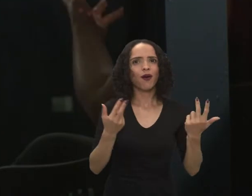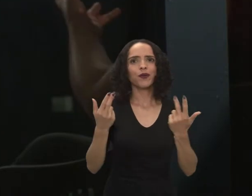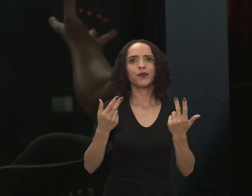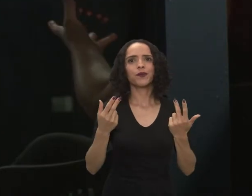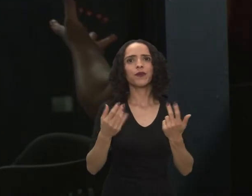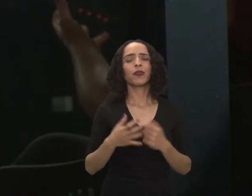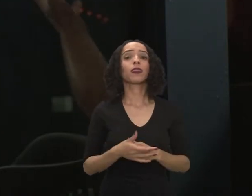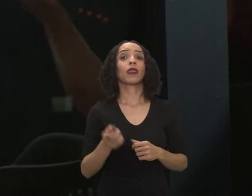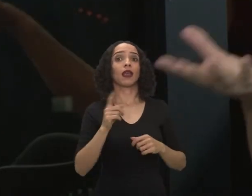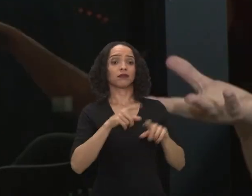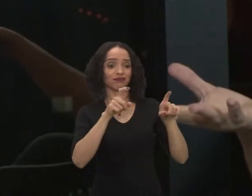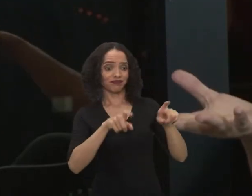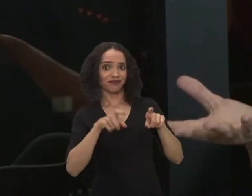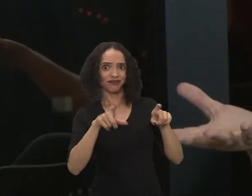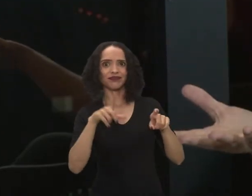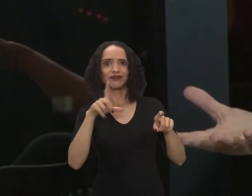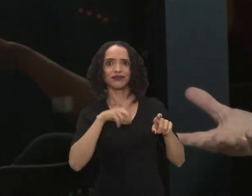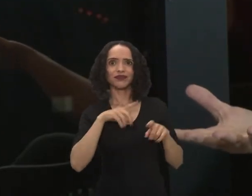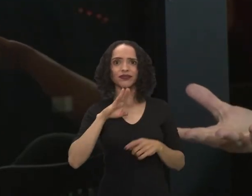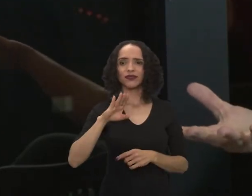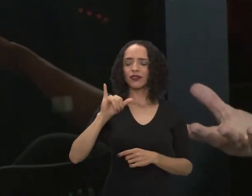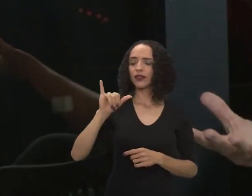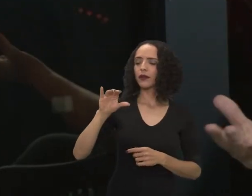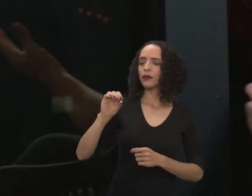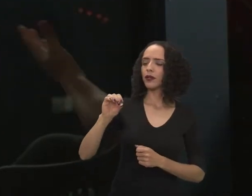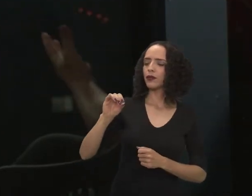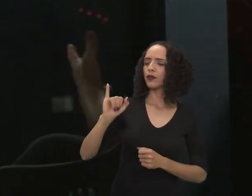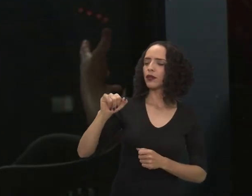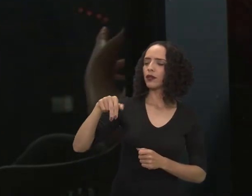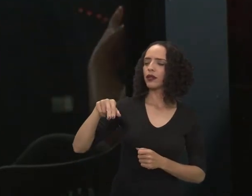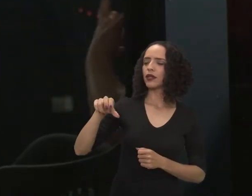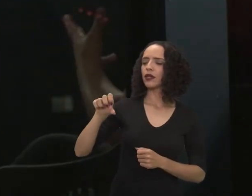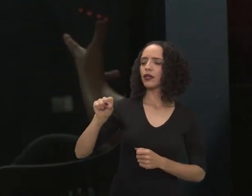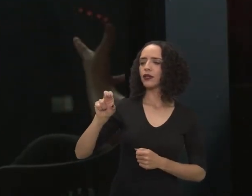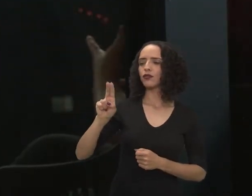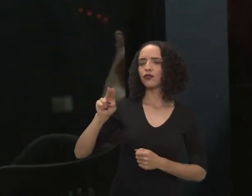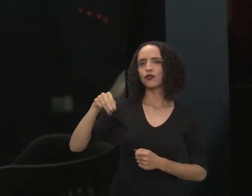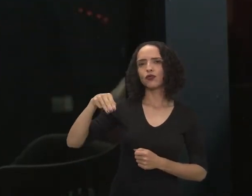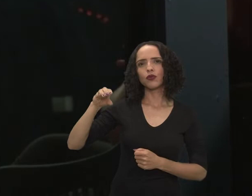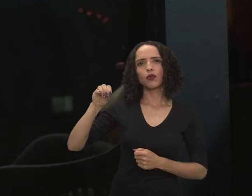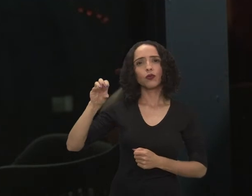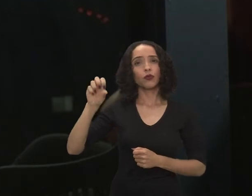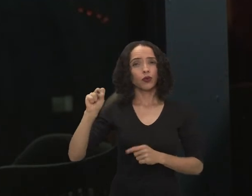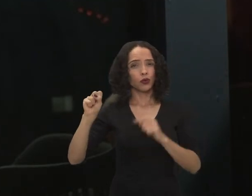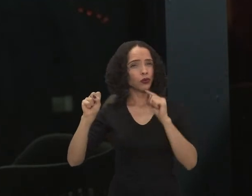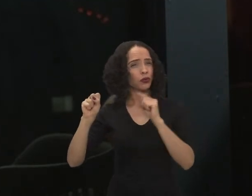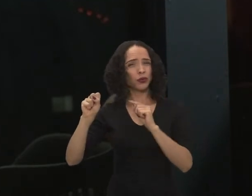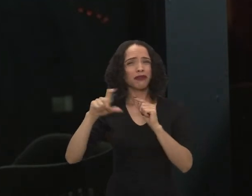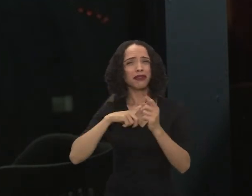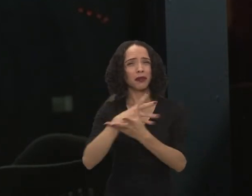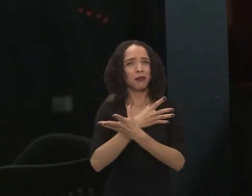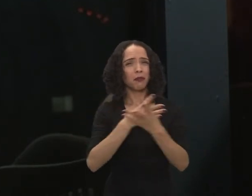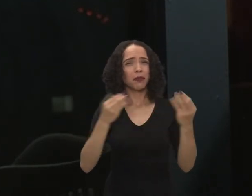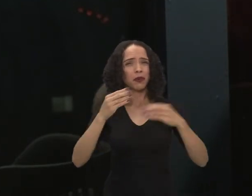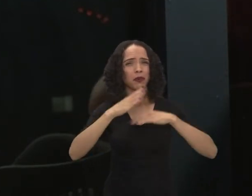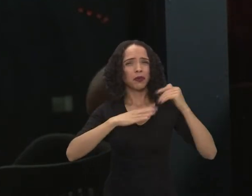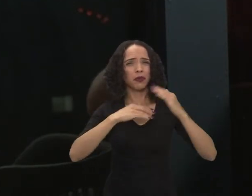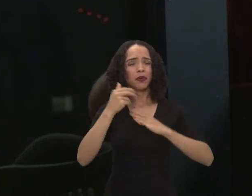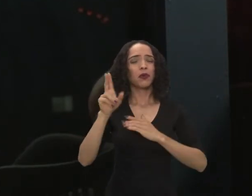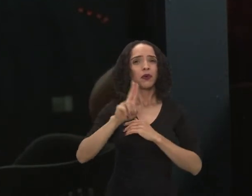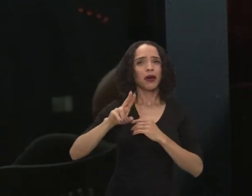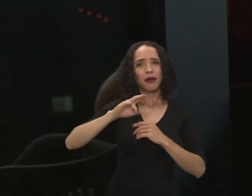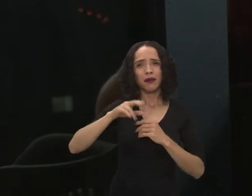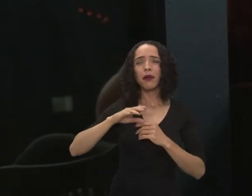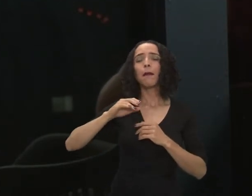na produção rural, vem, por exemplo, os bioinsumos. Hoje, tem muitos produtores utilizando bioinsumos. Por que que a